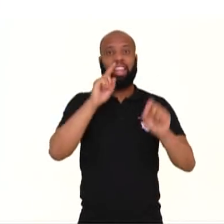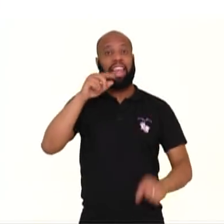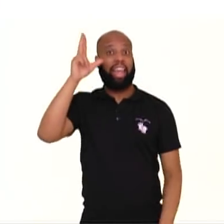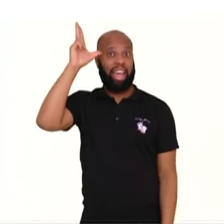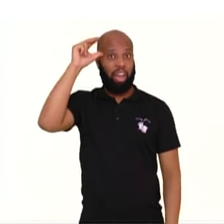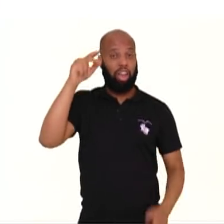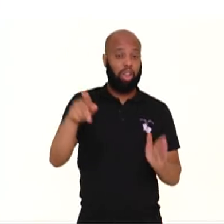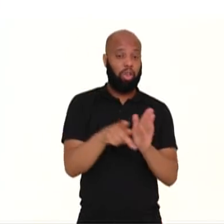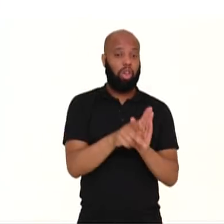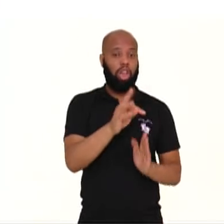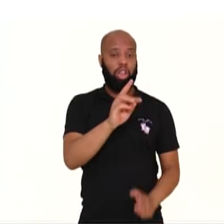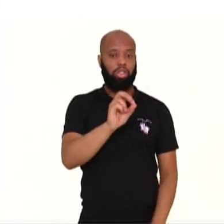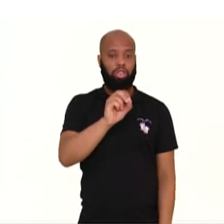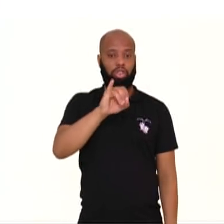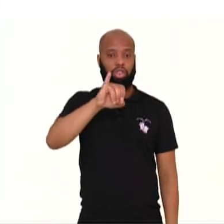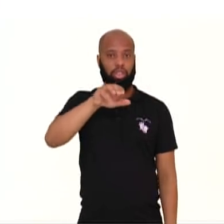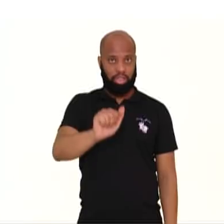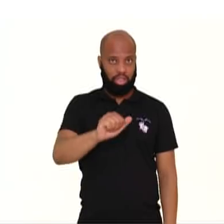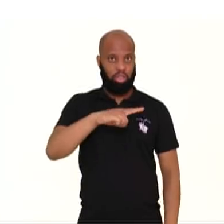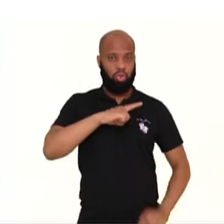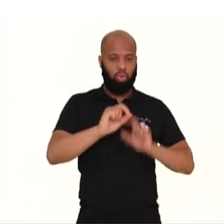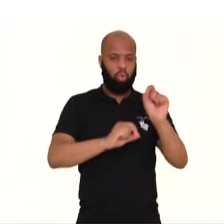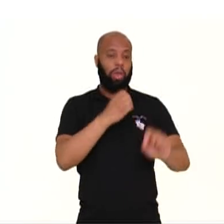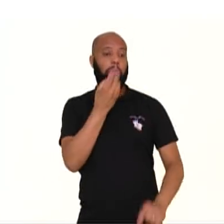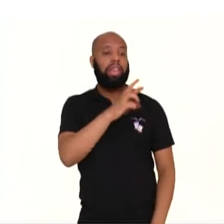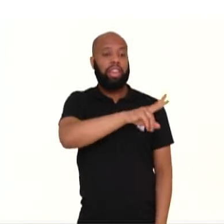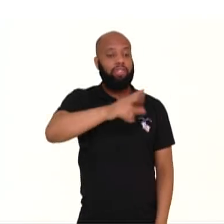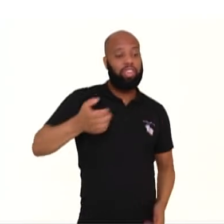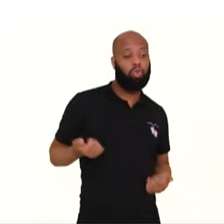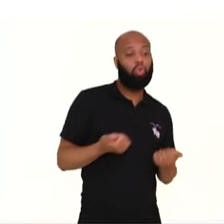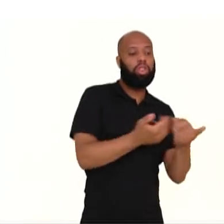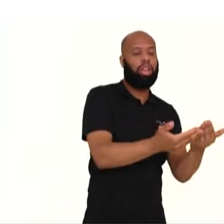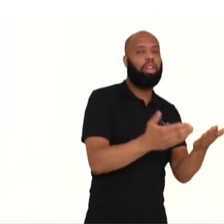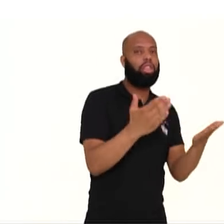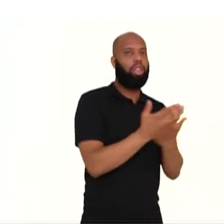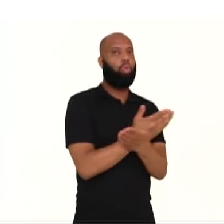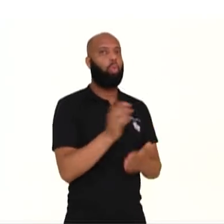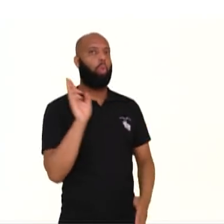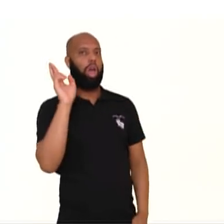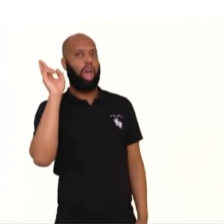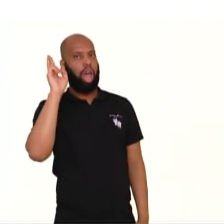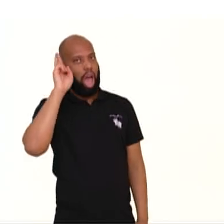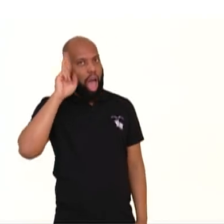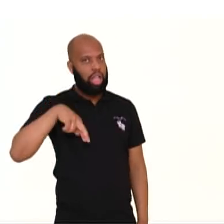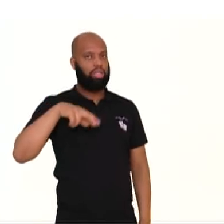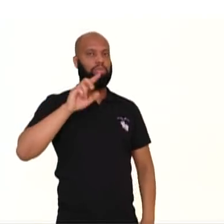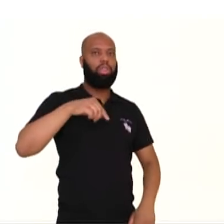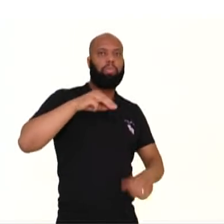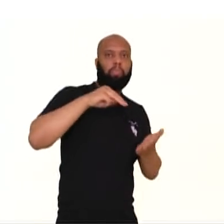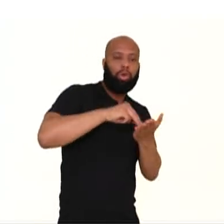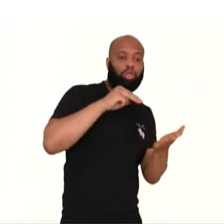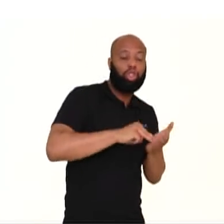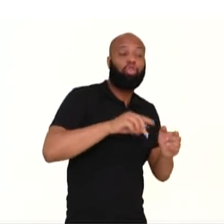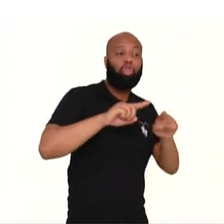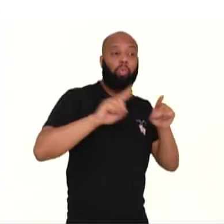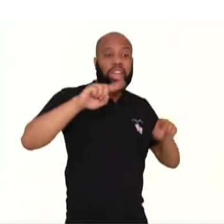de Troia, sim? Presente de grego é um benefício que, por alguma razão, acaba sendo prejudicial ou custoso para quem